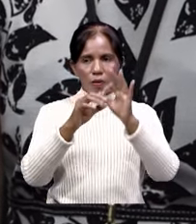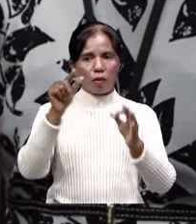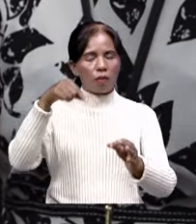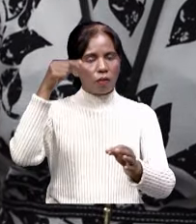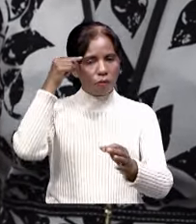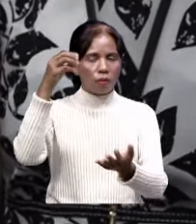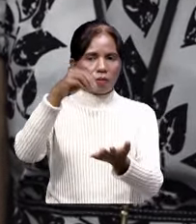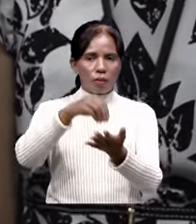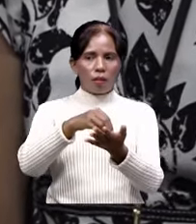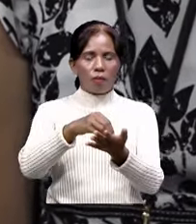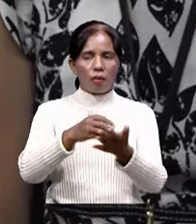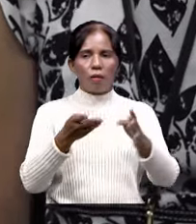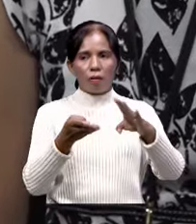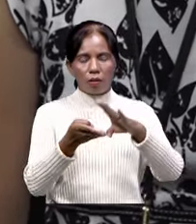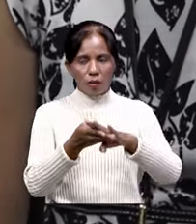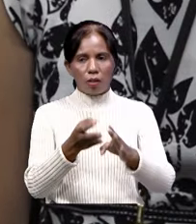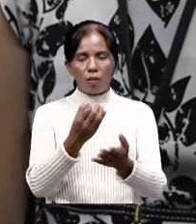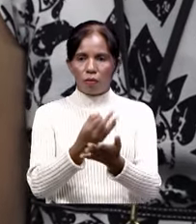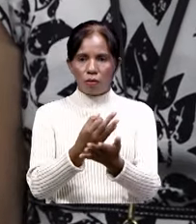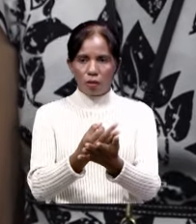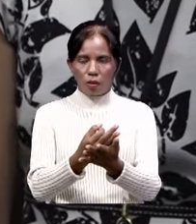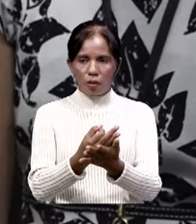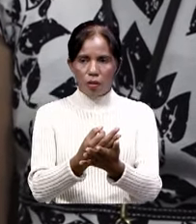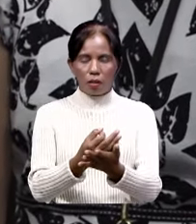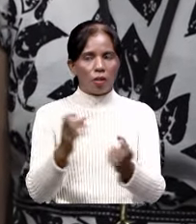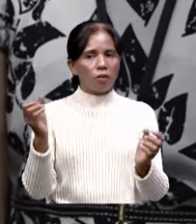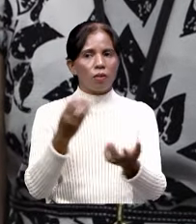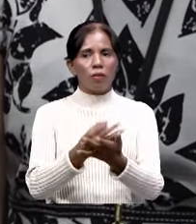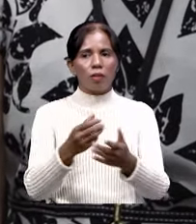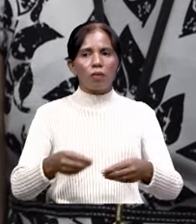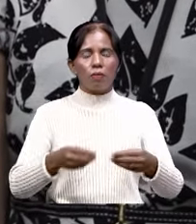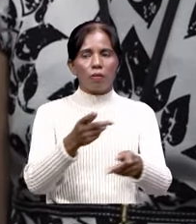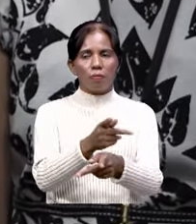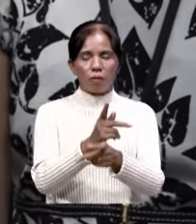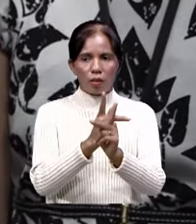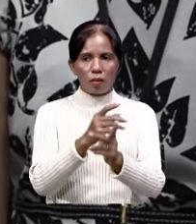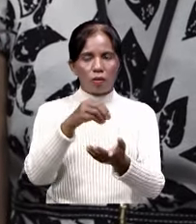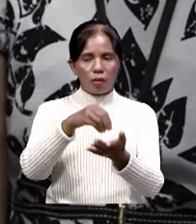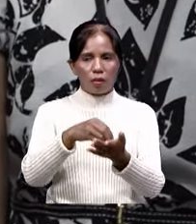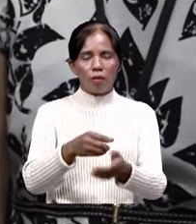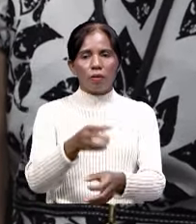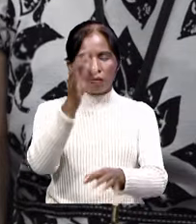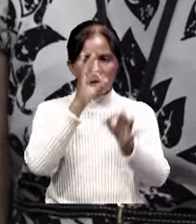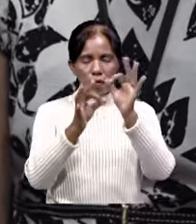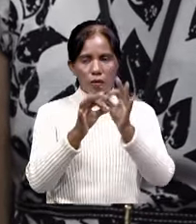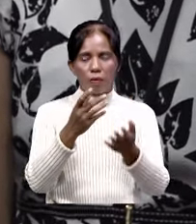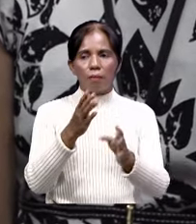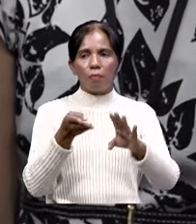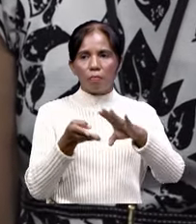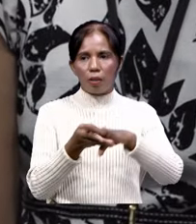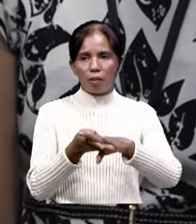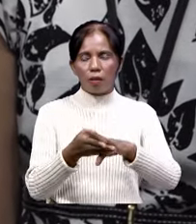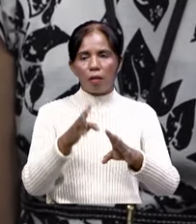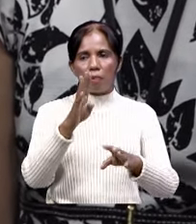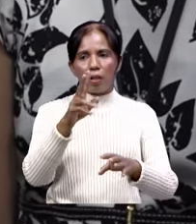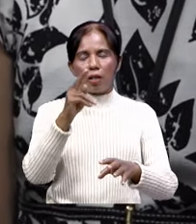banco ne fundo garantia la osan ja ne mat fo credit la ide ne at sa garantia banco pense tel mo fo credit o